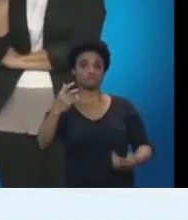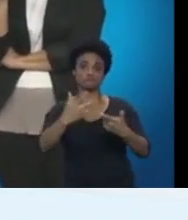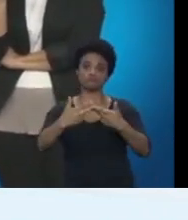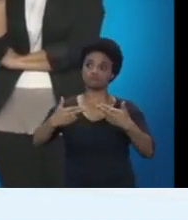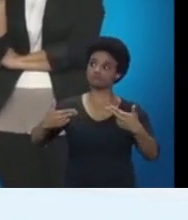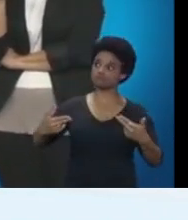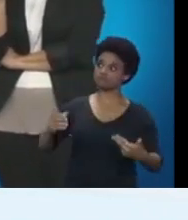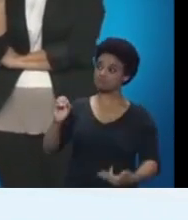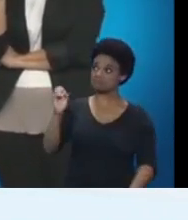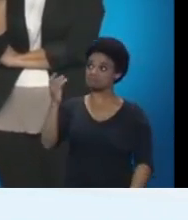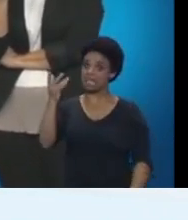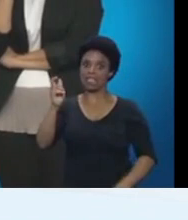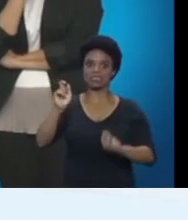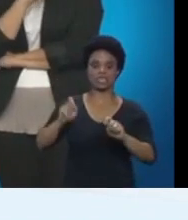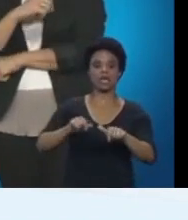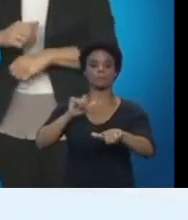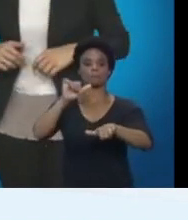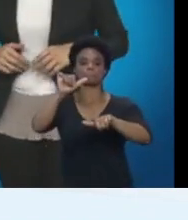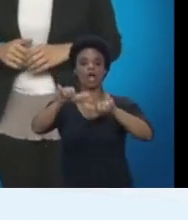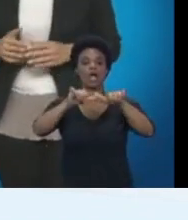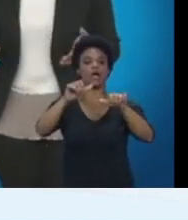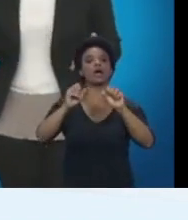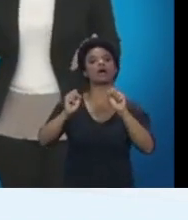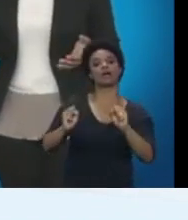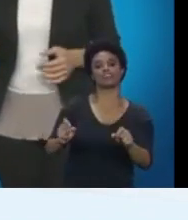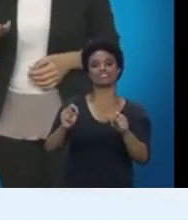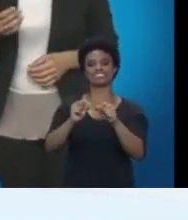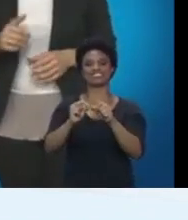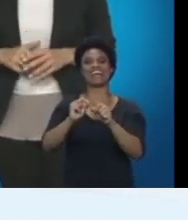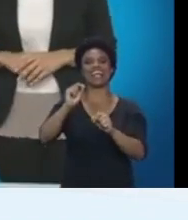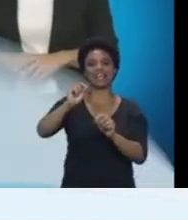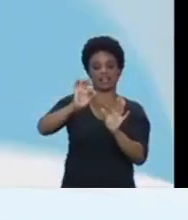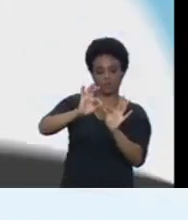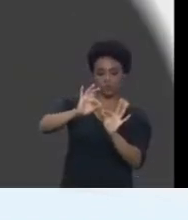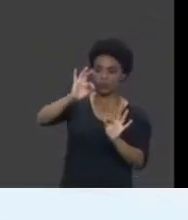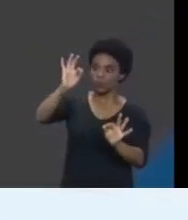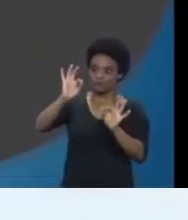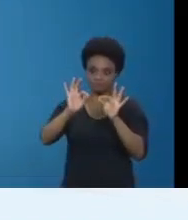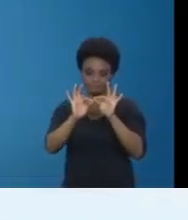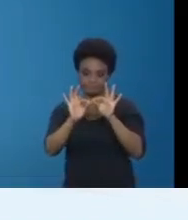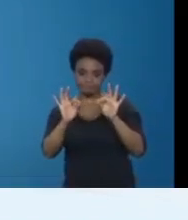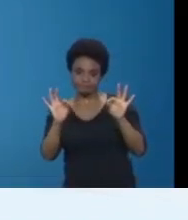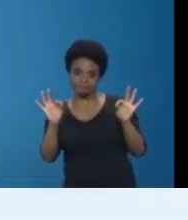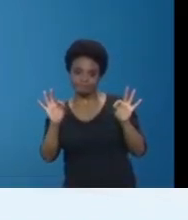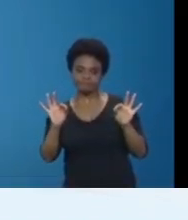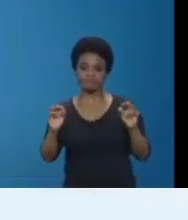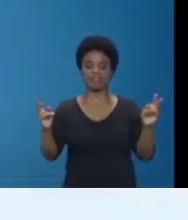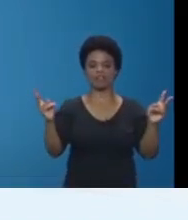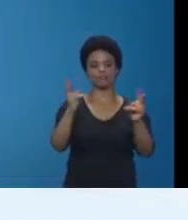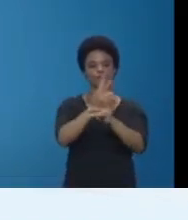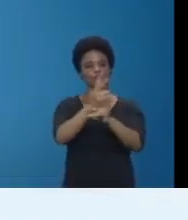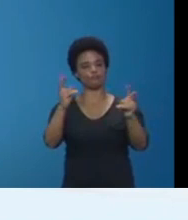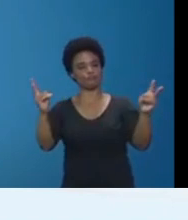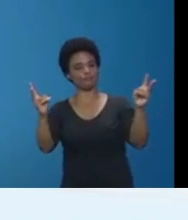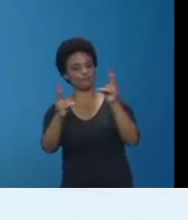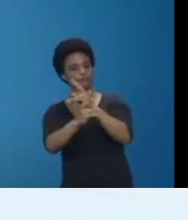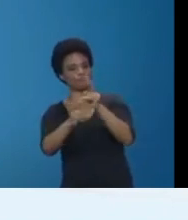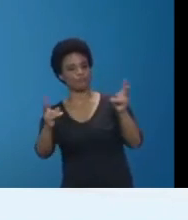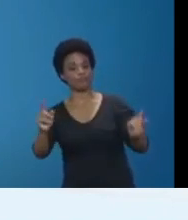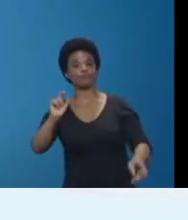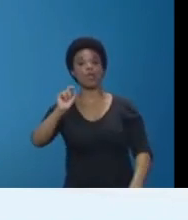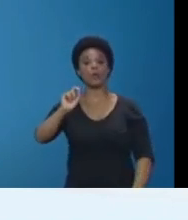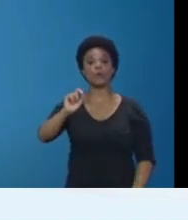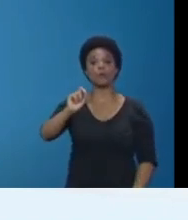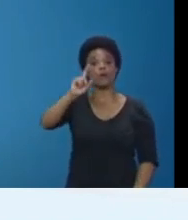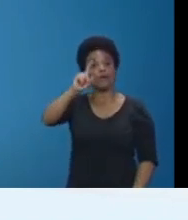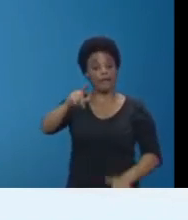edificações estão sujeitas, podem ser classificadas como horizontais ou verticais. O vento, por exemplo, é uma ação horizontal